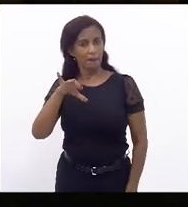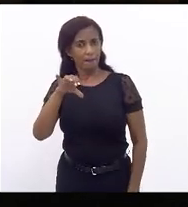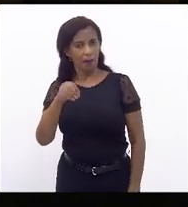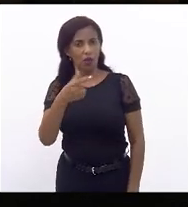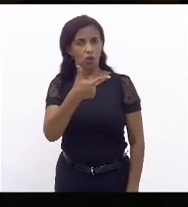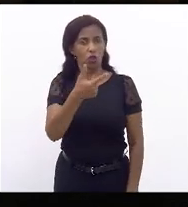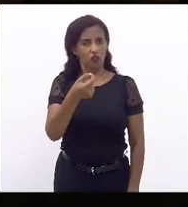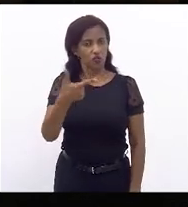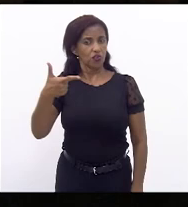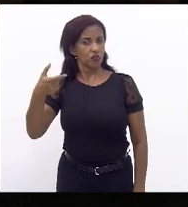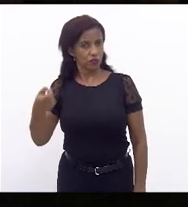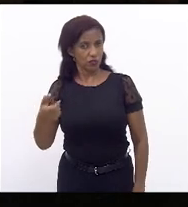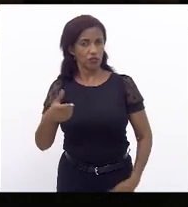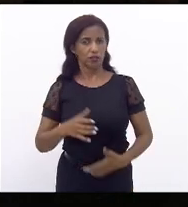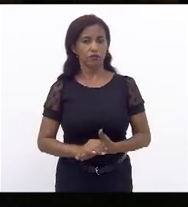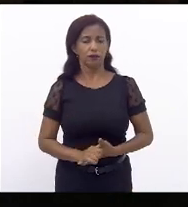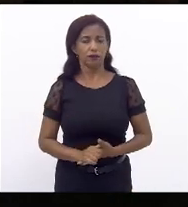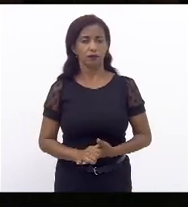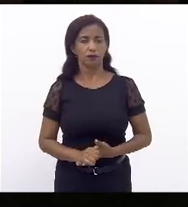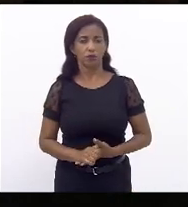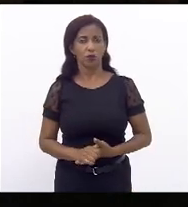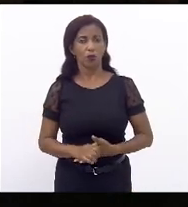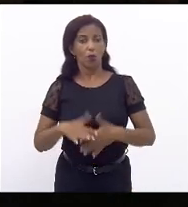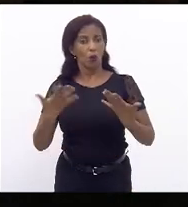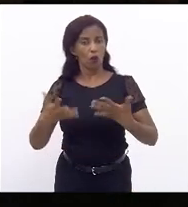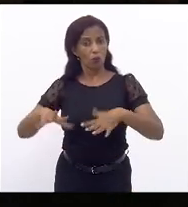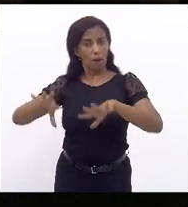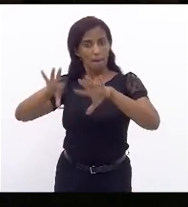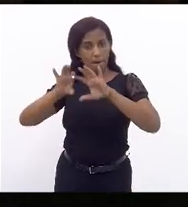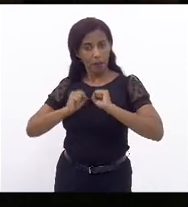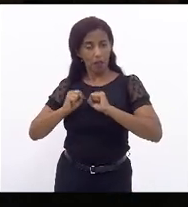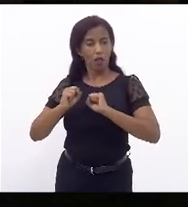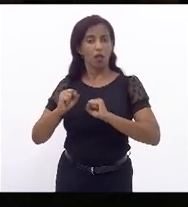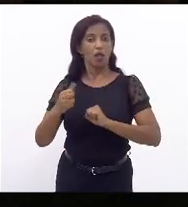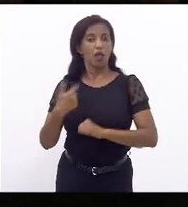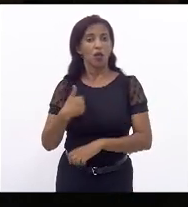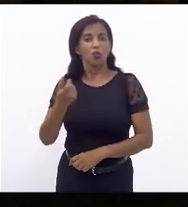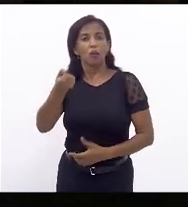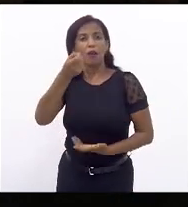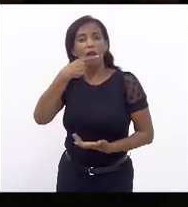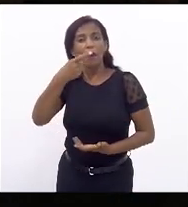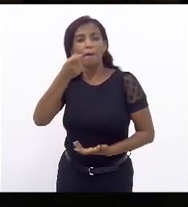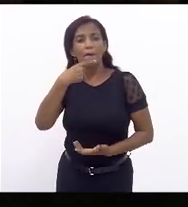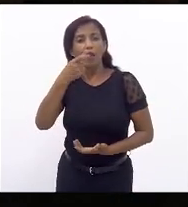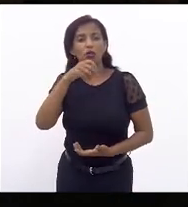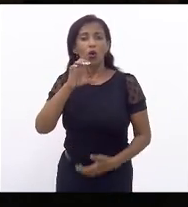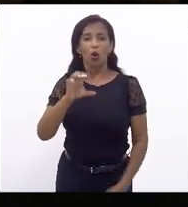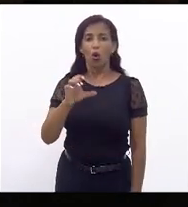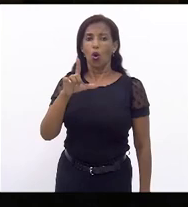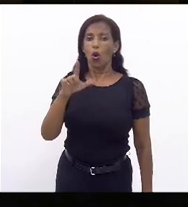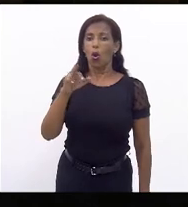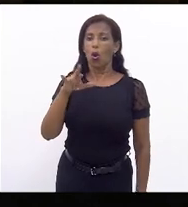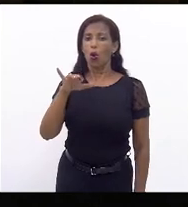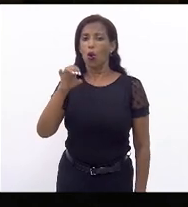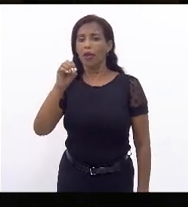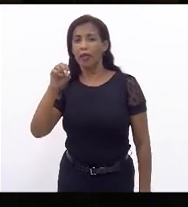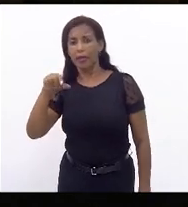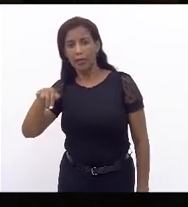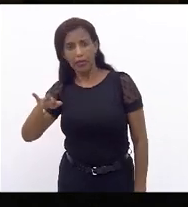de 2020, quando eu tive Covid, eu tomei hidroxicloroquina, eu tomei